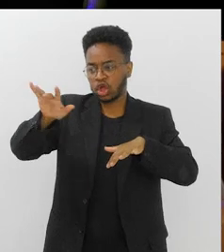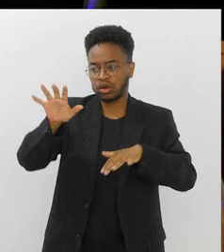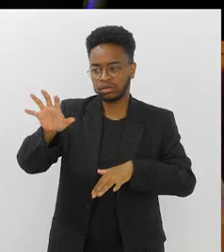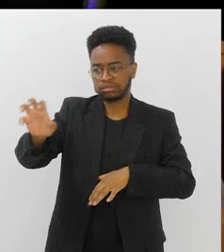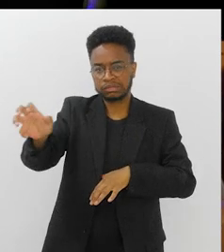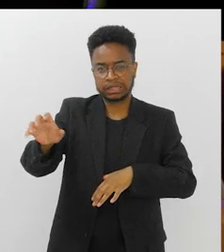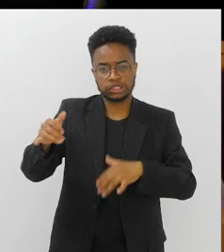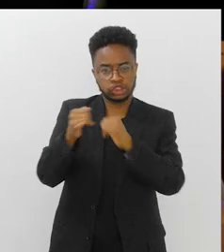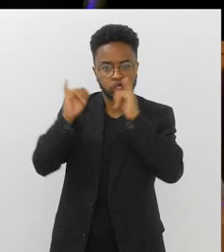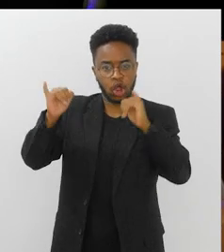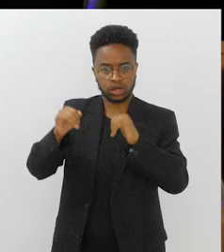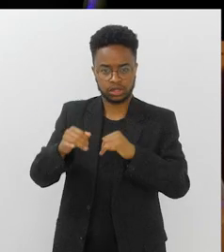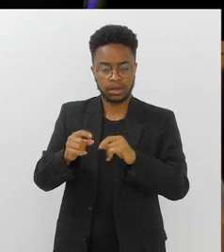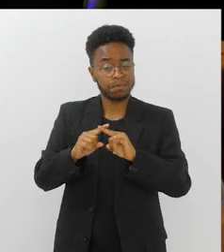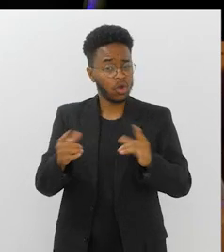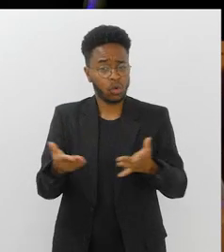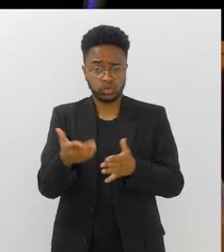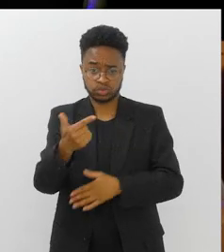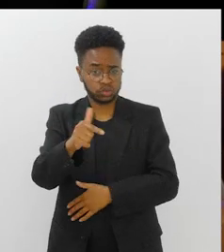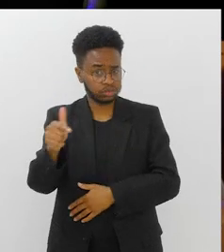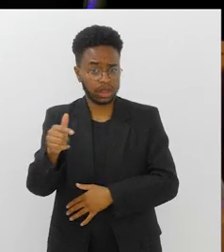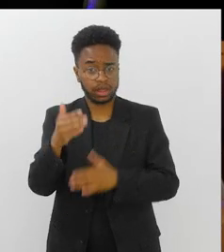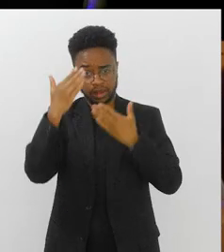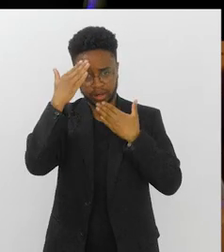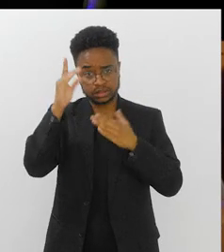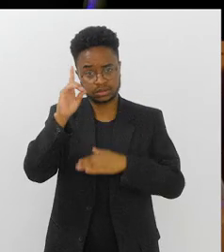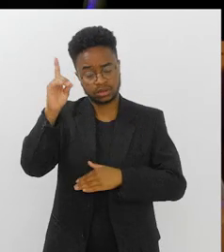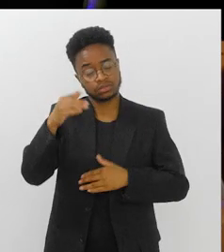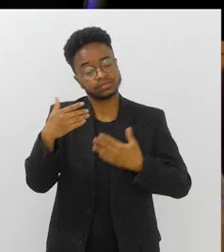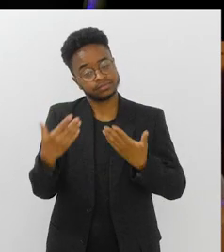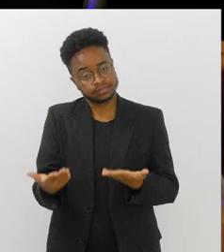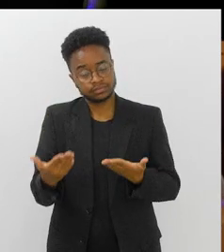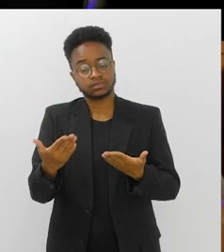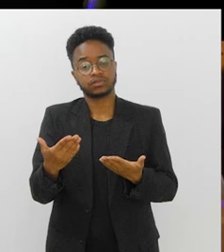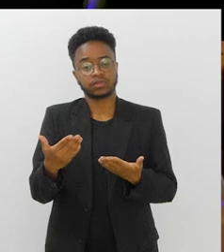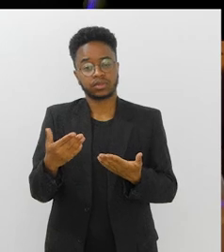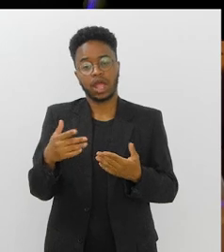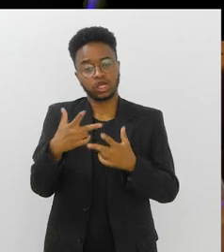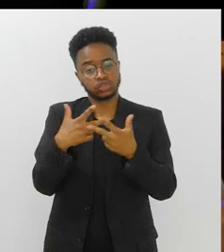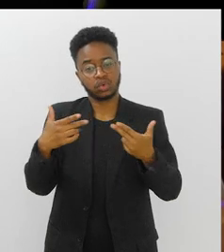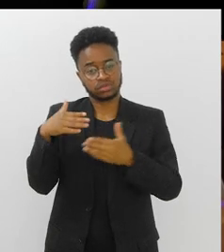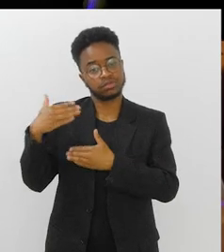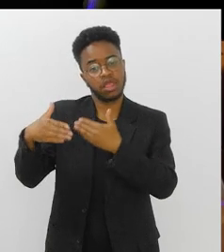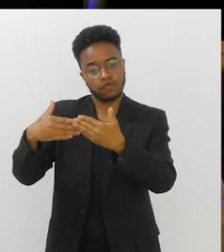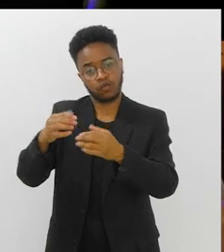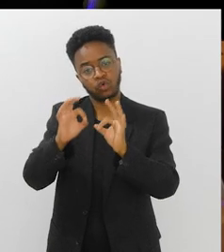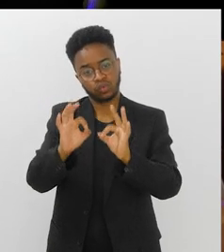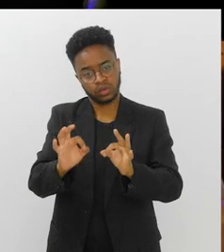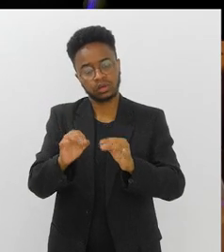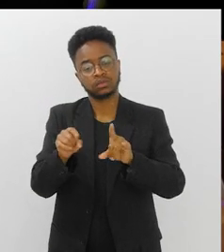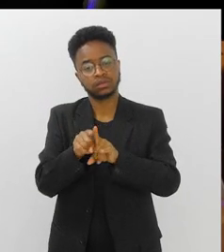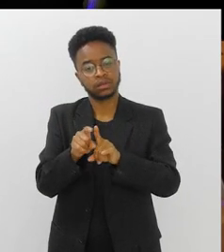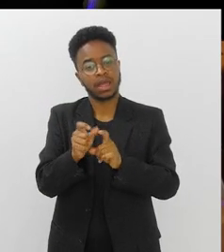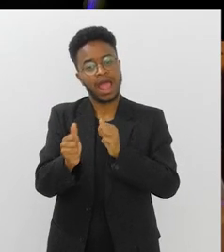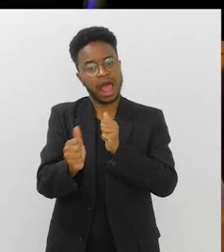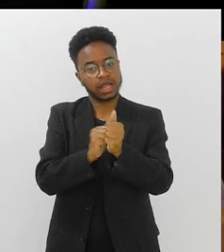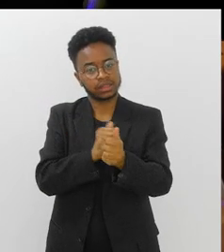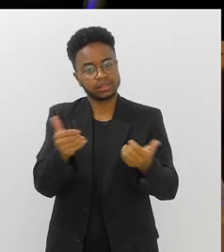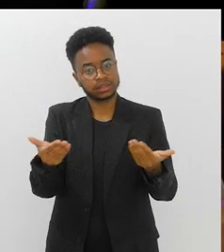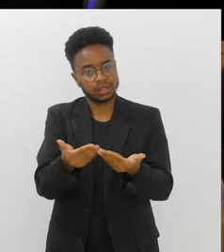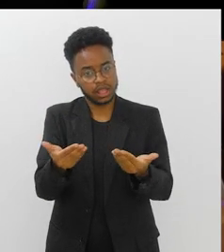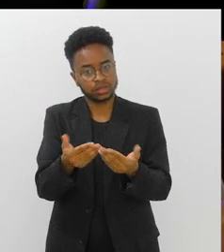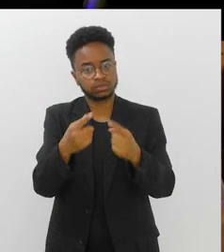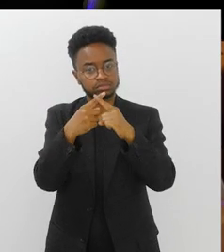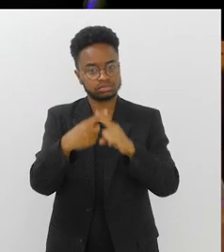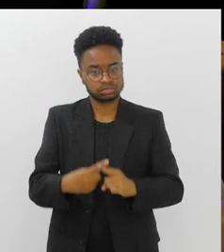tomava um choque eh hoje você não tem isso mais graças a Deus então assim as coisas evoluíram bastante os atletas que estão aí